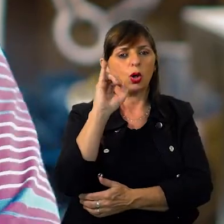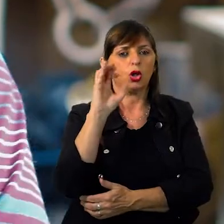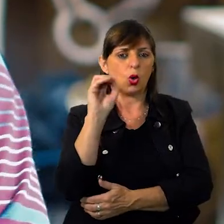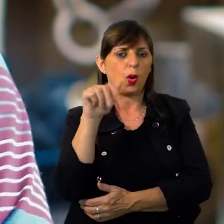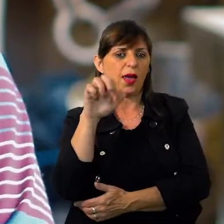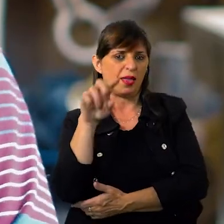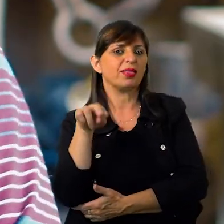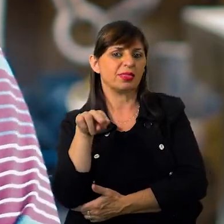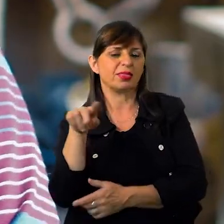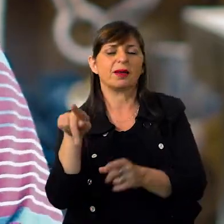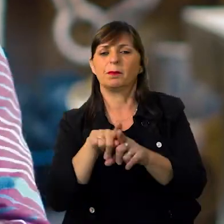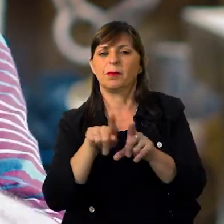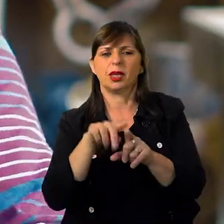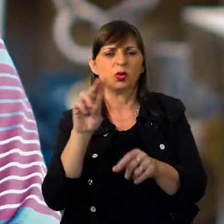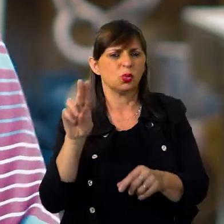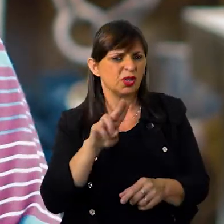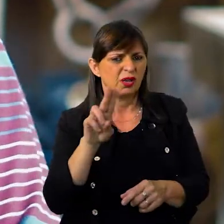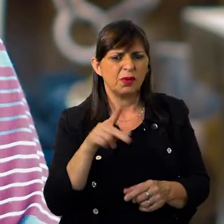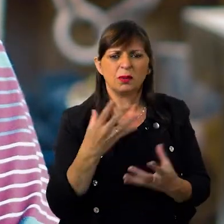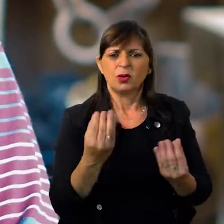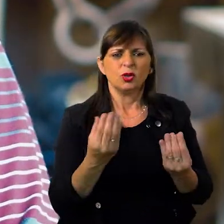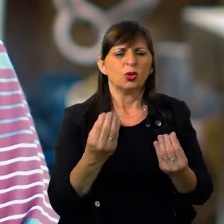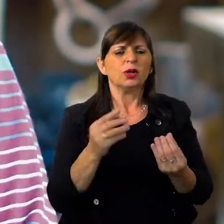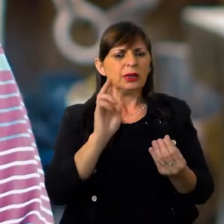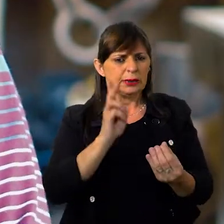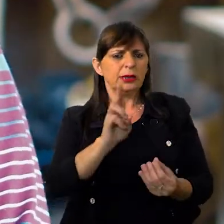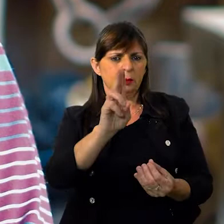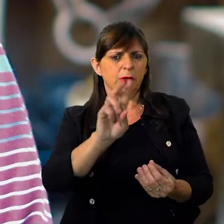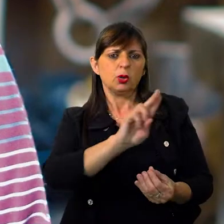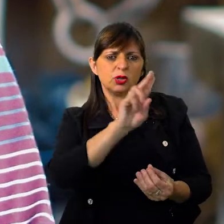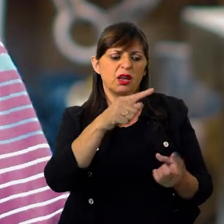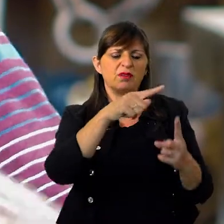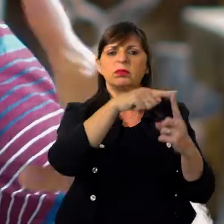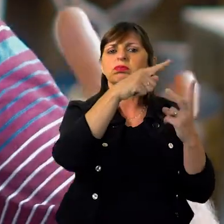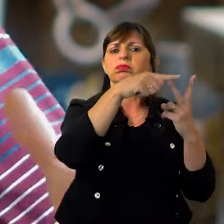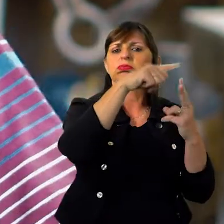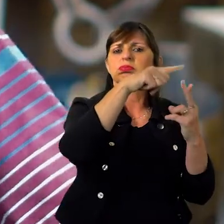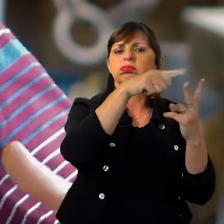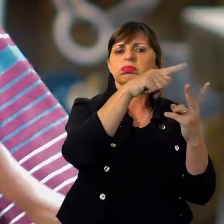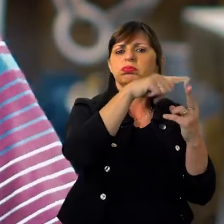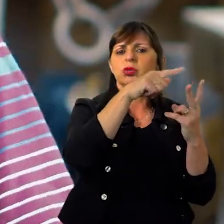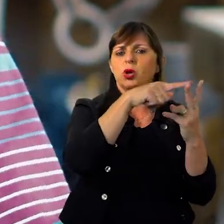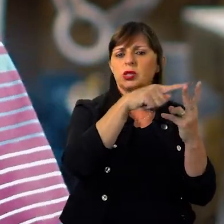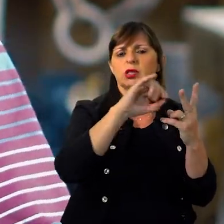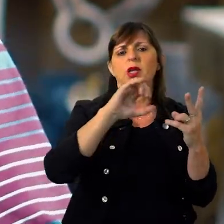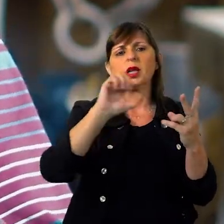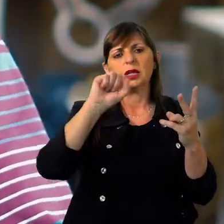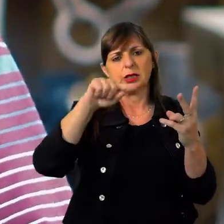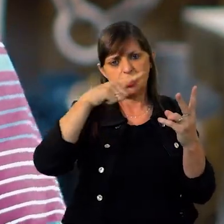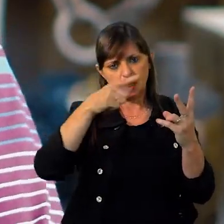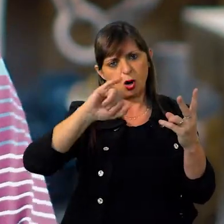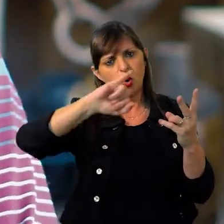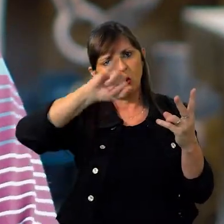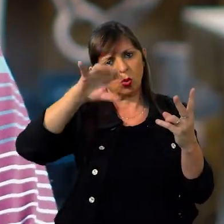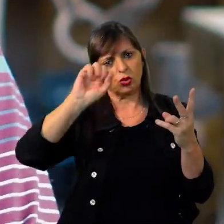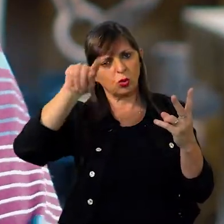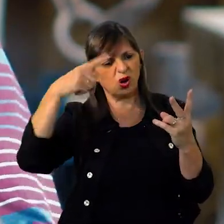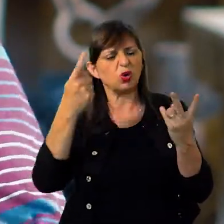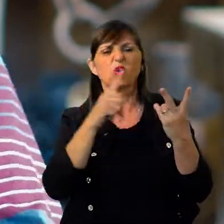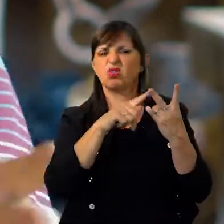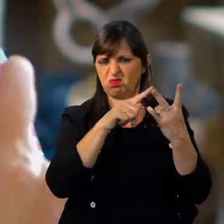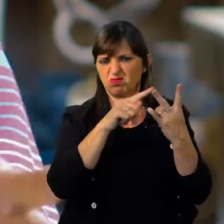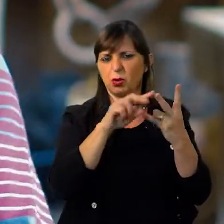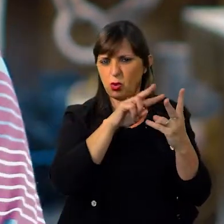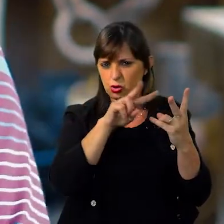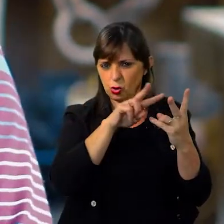né fazer a broto e continuar crescendo ou Guaimbé também era uma mais muito utilizada por que isso era uma força de fato mais potente assim